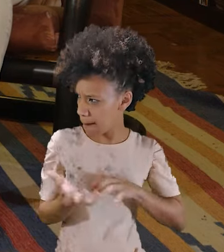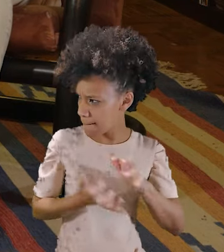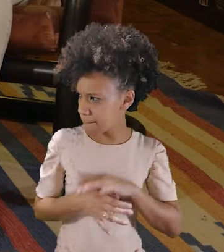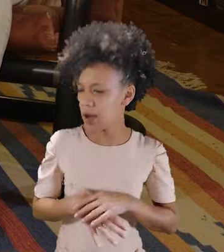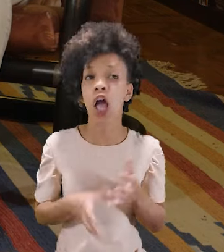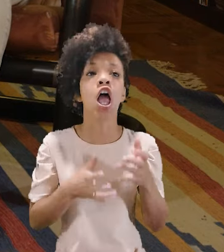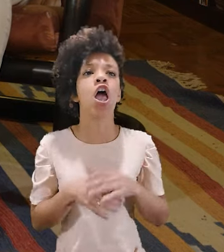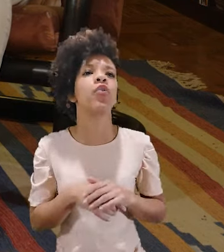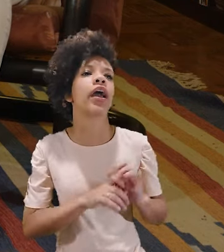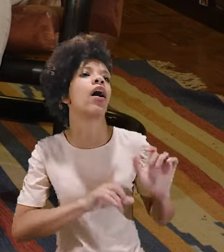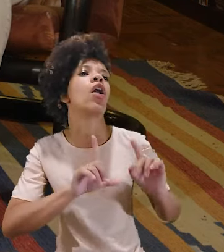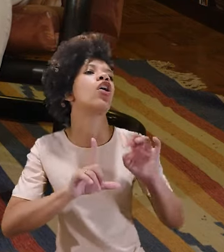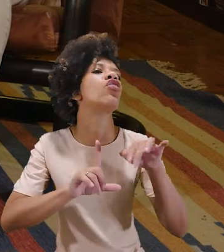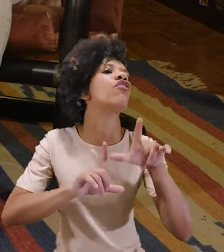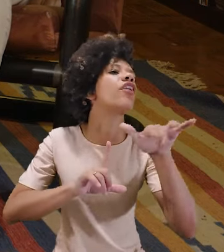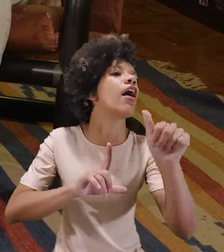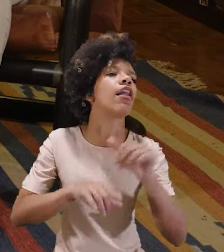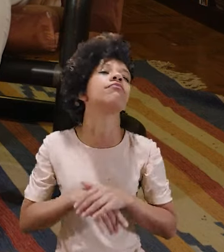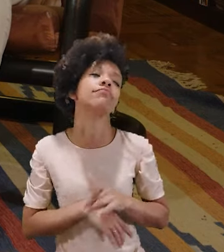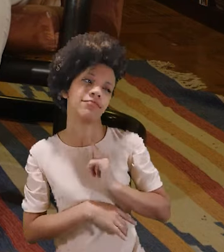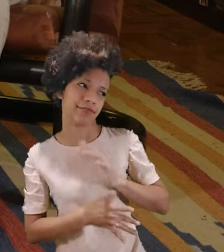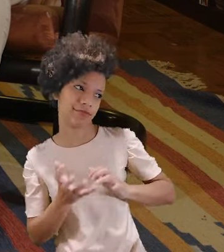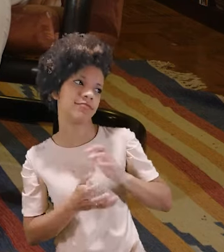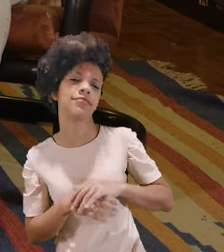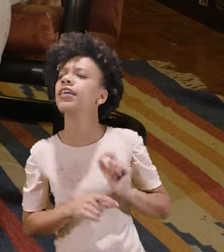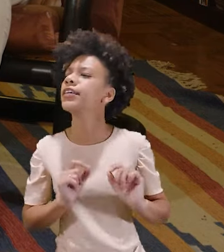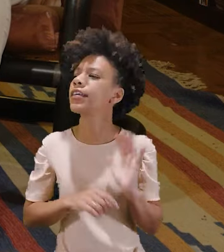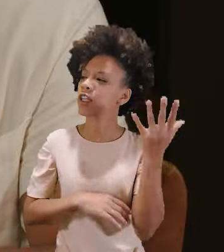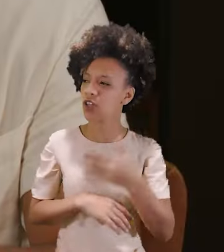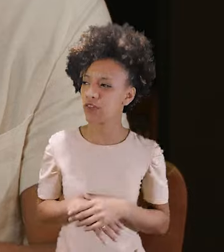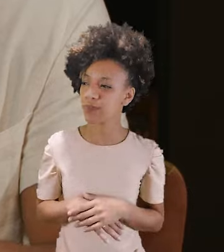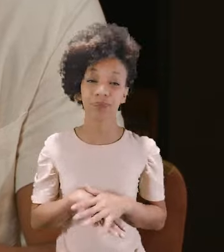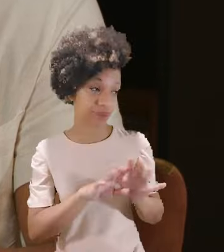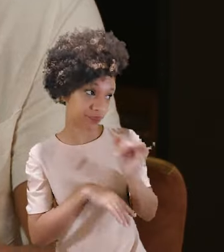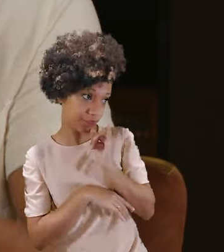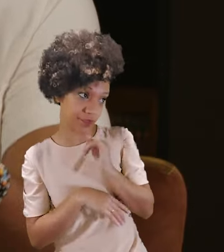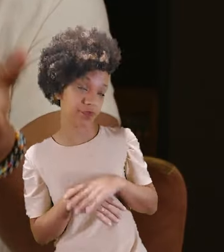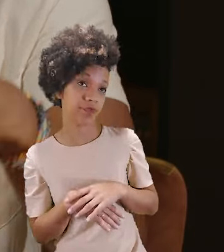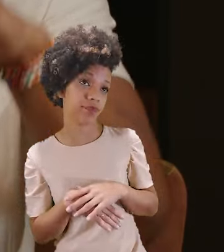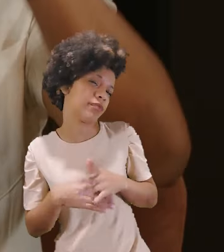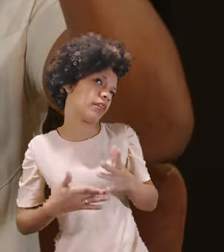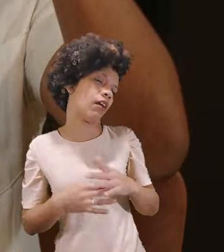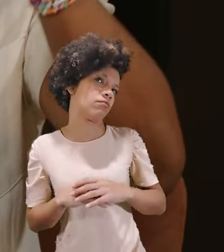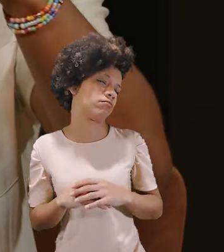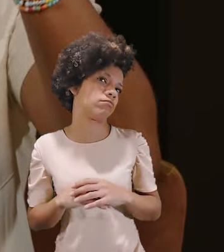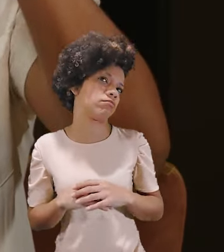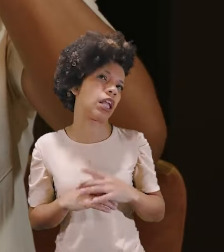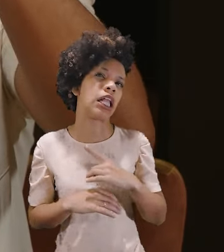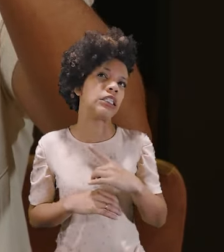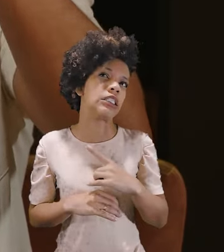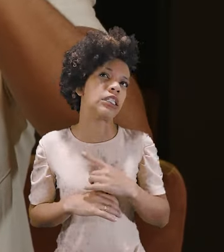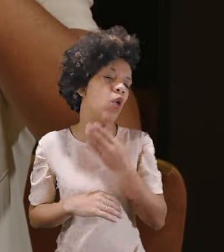multa treta para ver que eu quero ver a novela Cara sem baterista tem tem e quem decide então por exemplo tô aqui novamente o cara